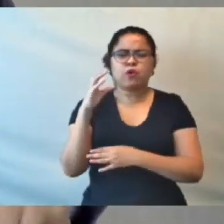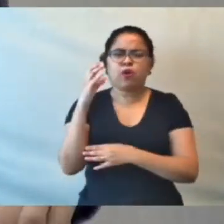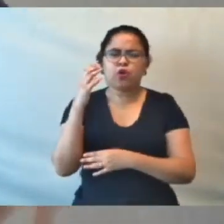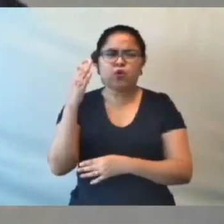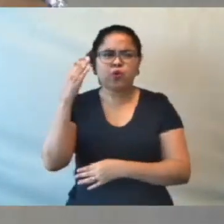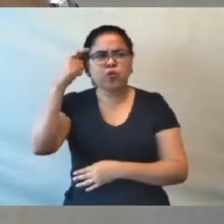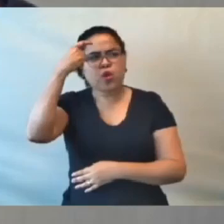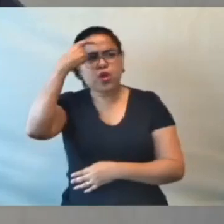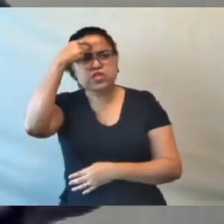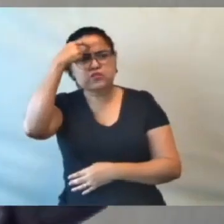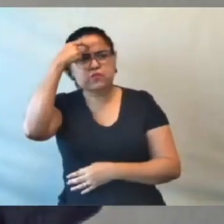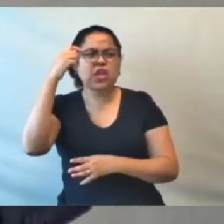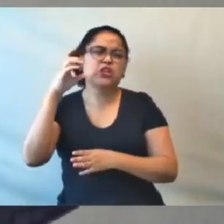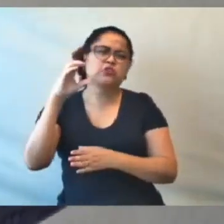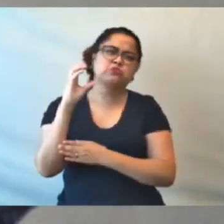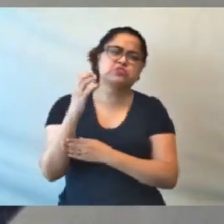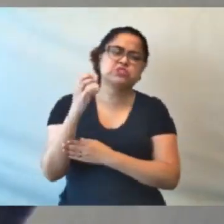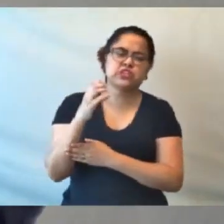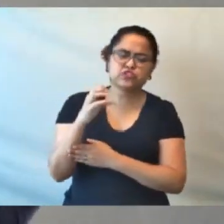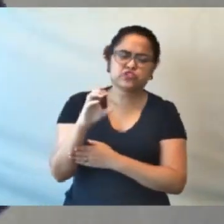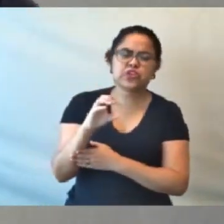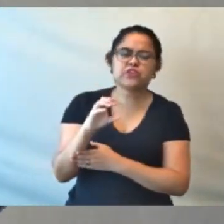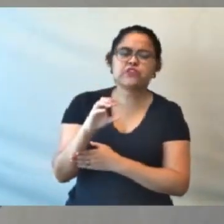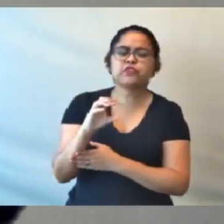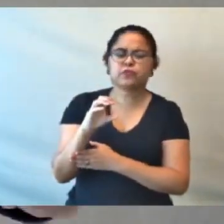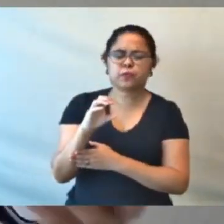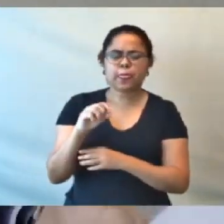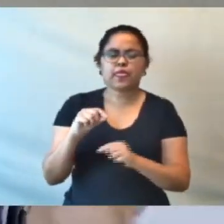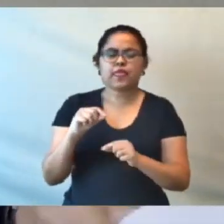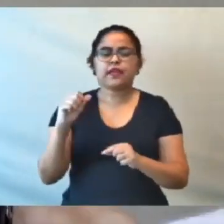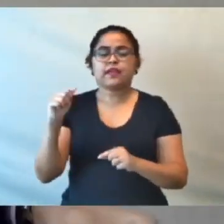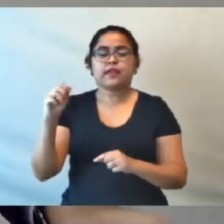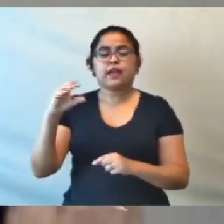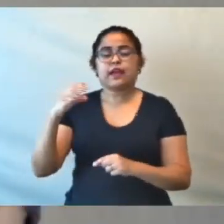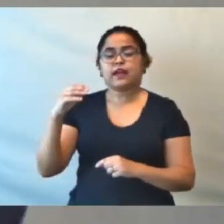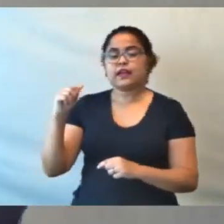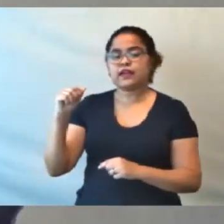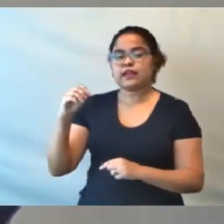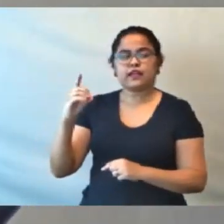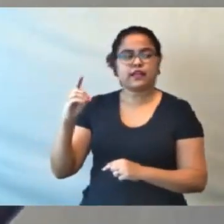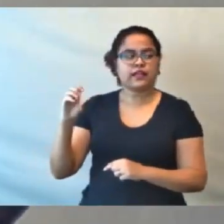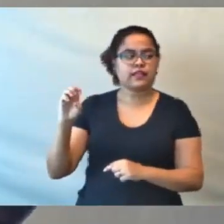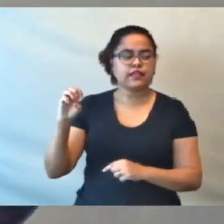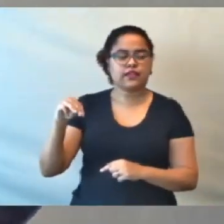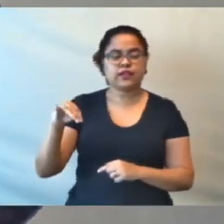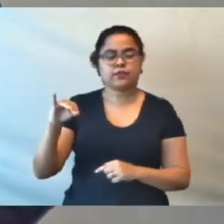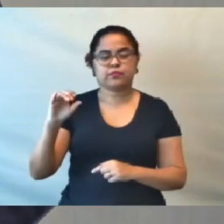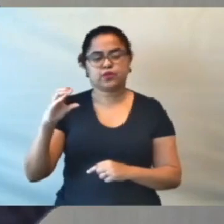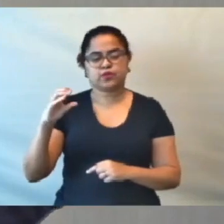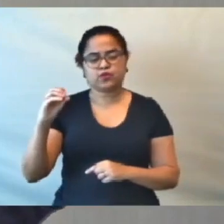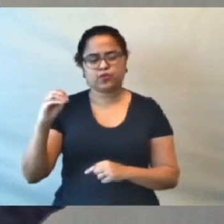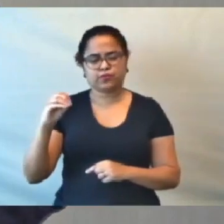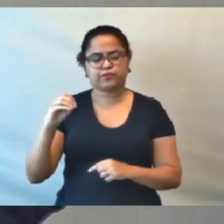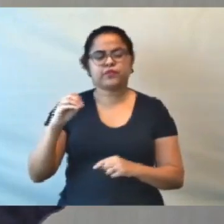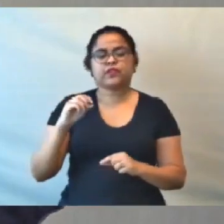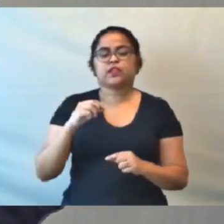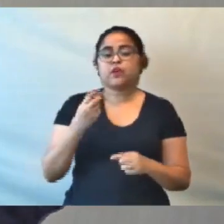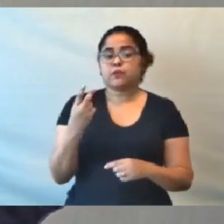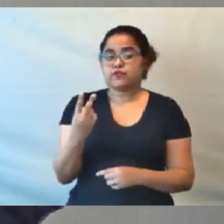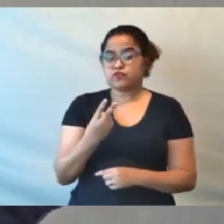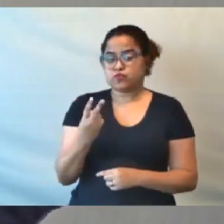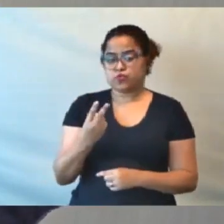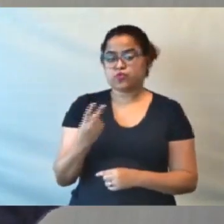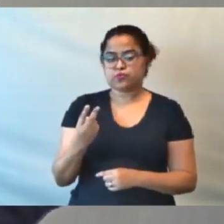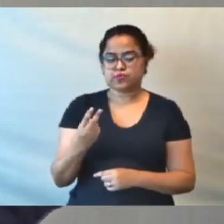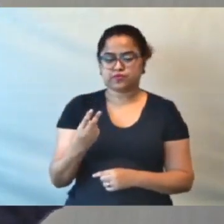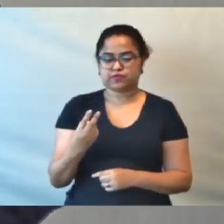trabalhado pelos senhores já apontava duas conclusões. A primeira, são múltiplas técnicas e a gente precisa fazer